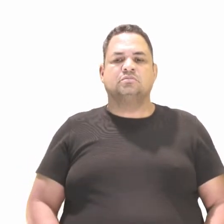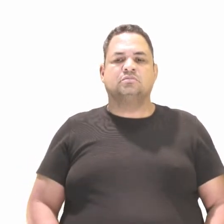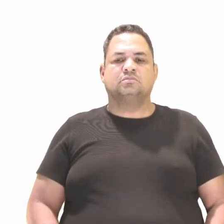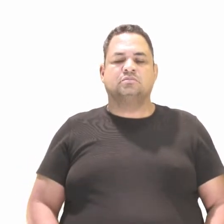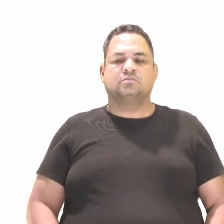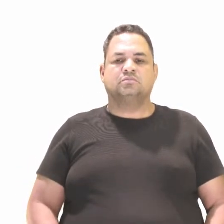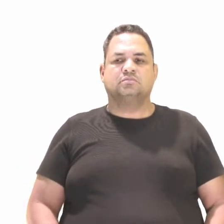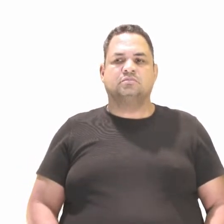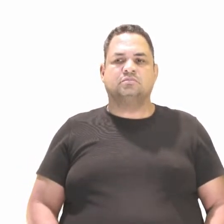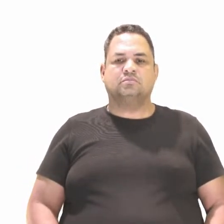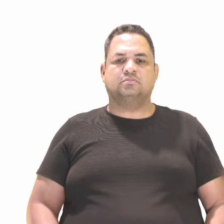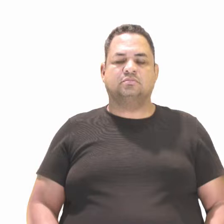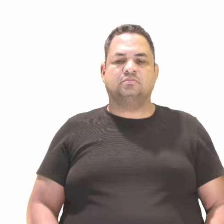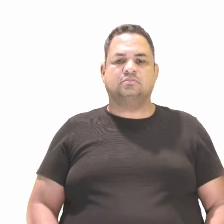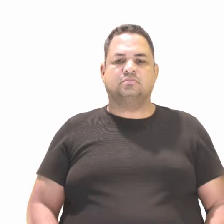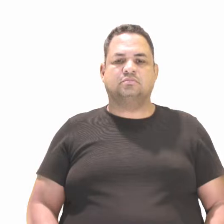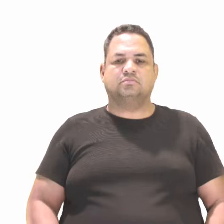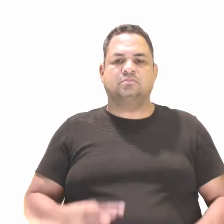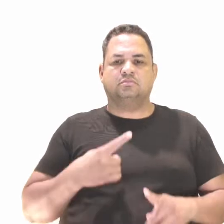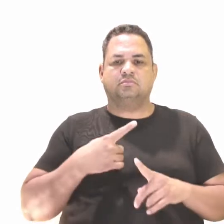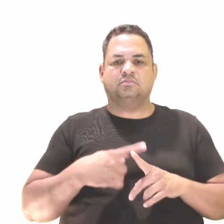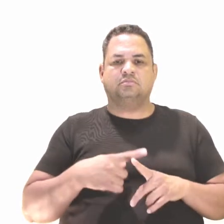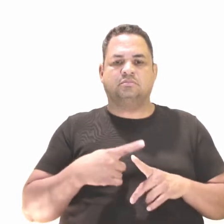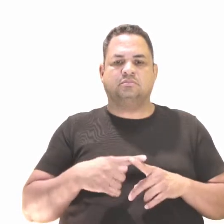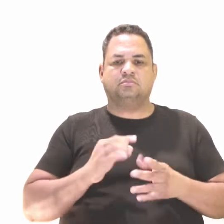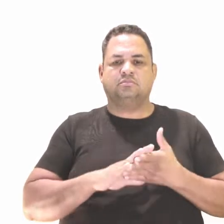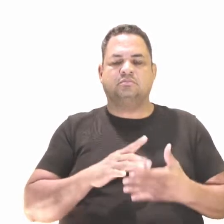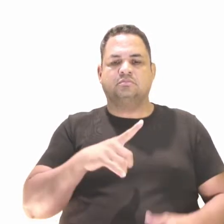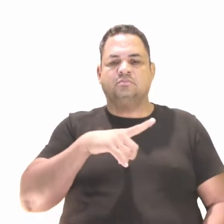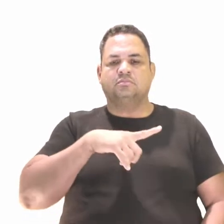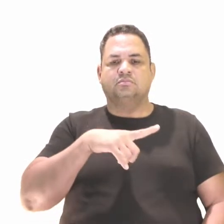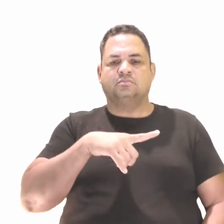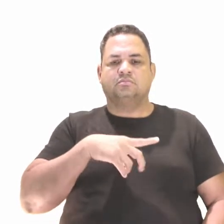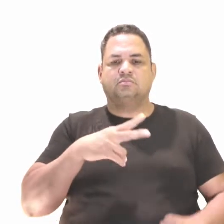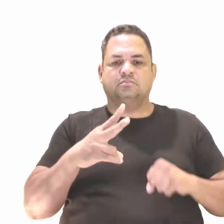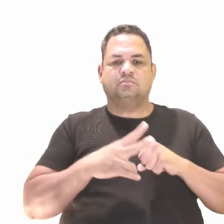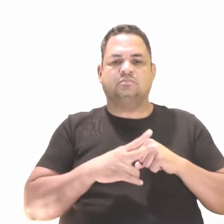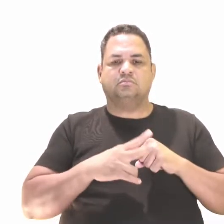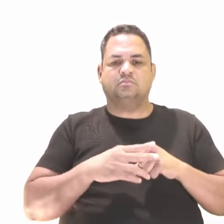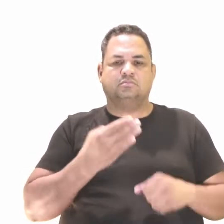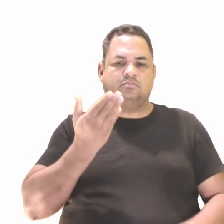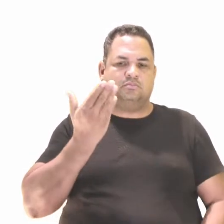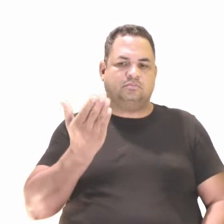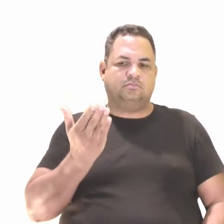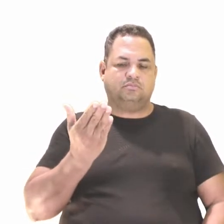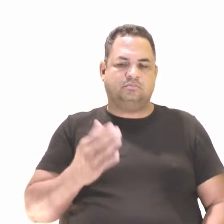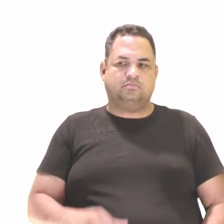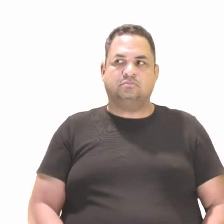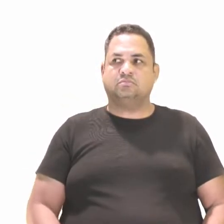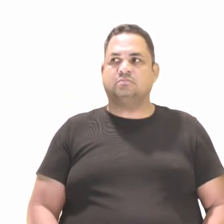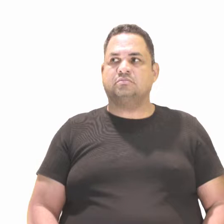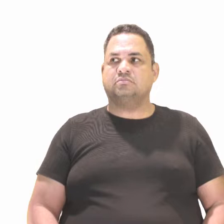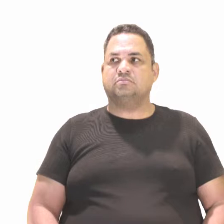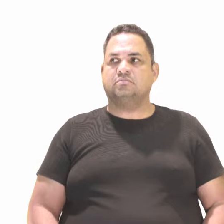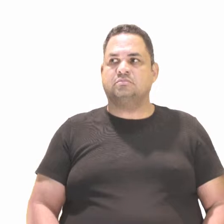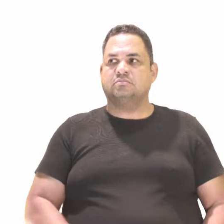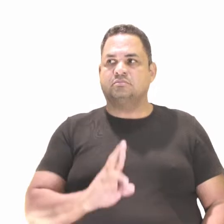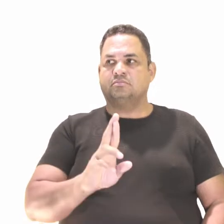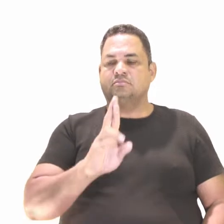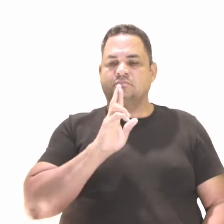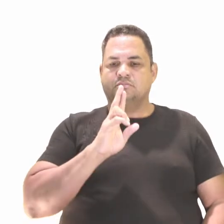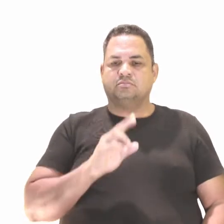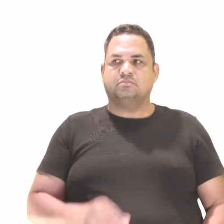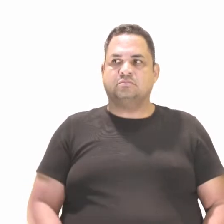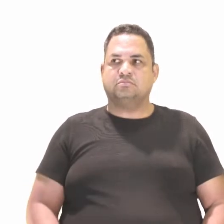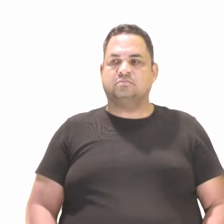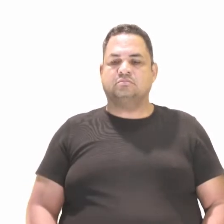ficar gostaria, justamente por conta da presença desse verbo aqui. Muito bem? Então a resposta